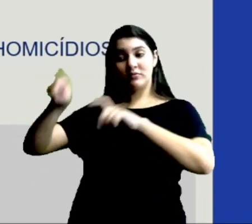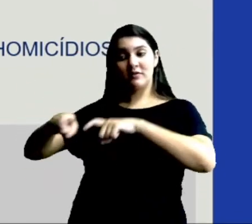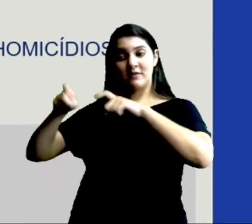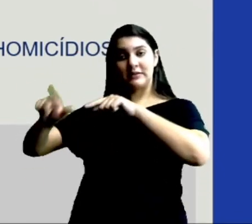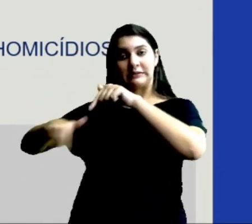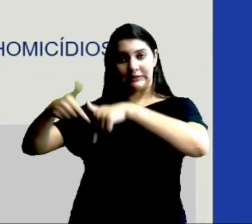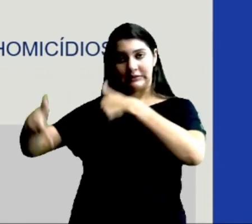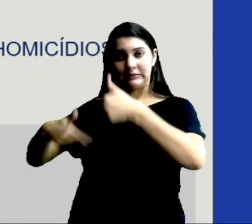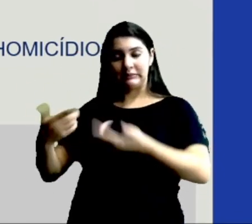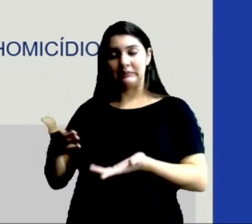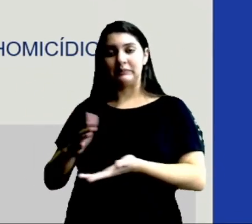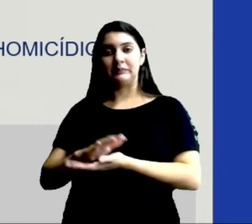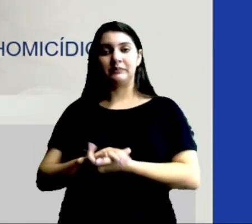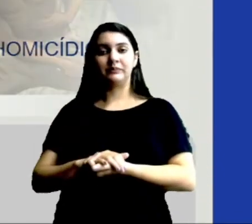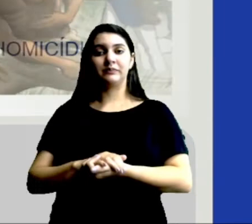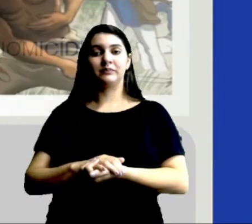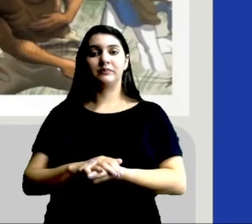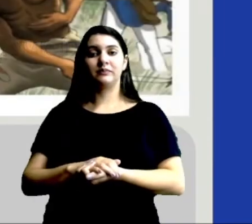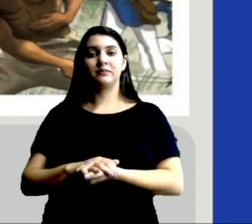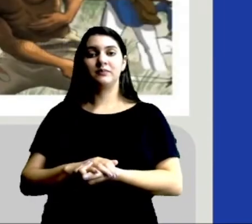trabalhavam.